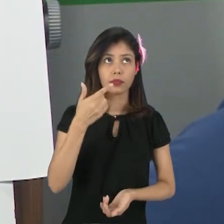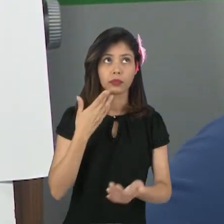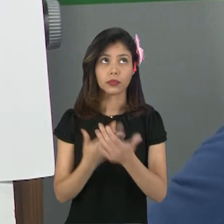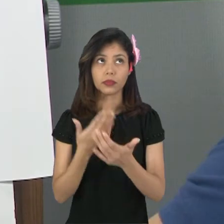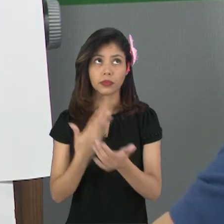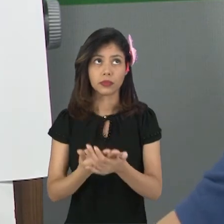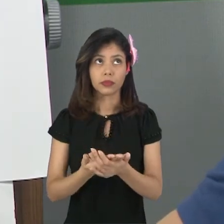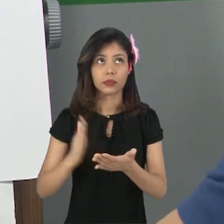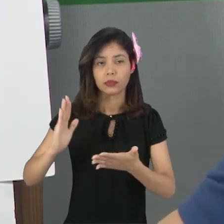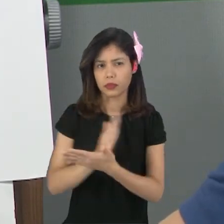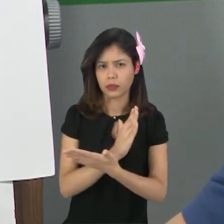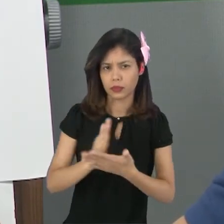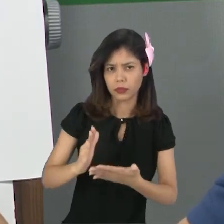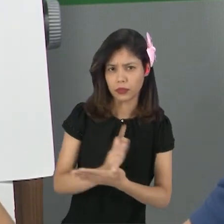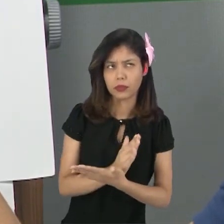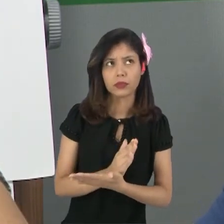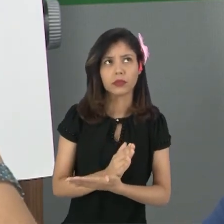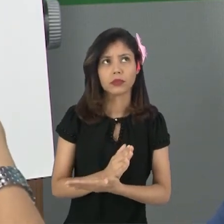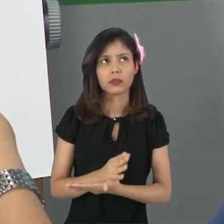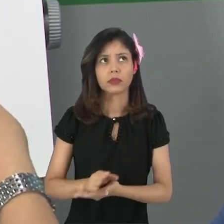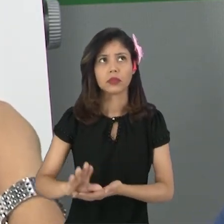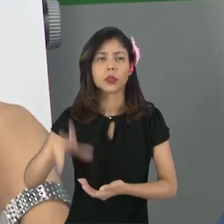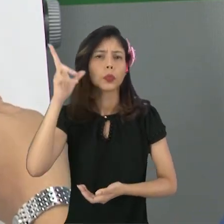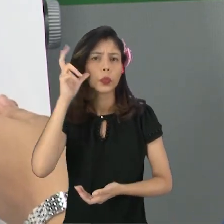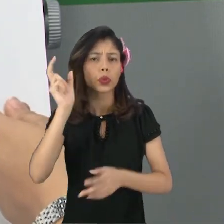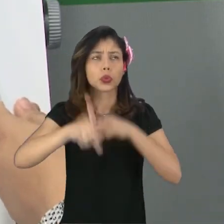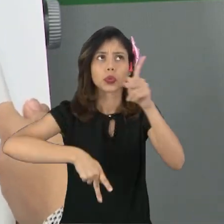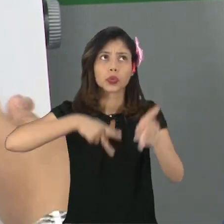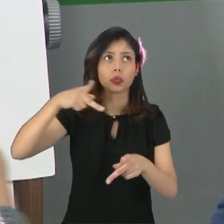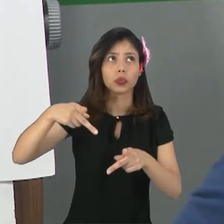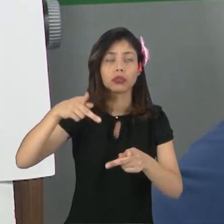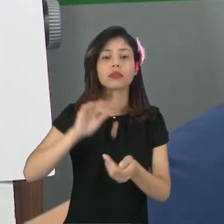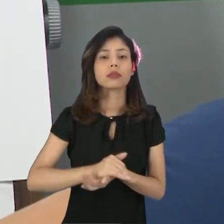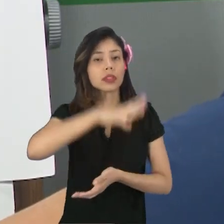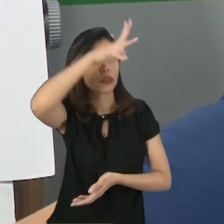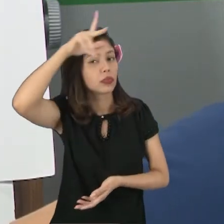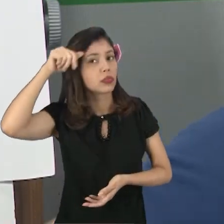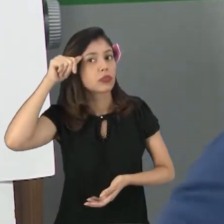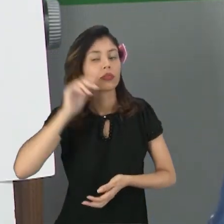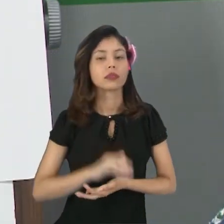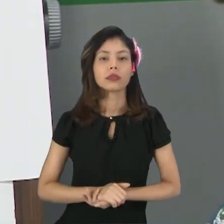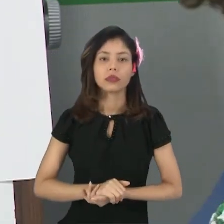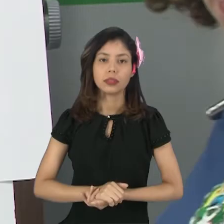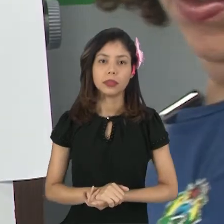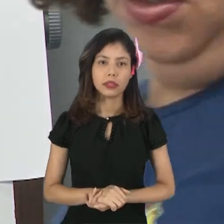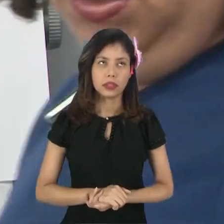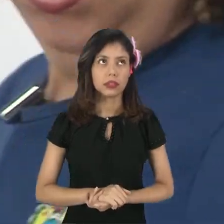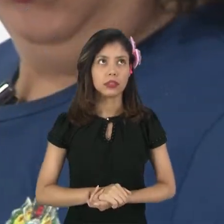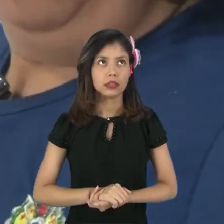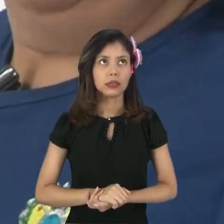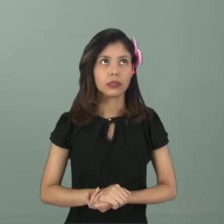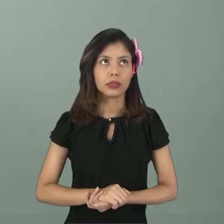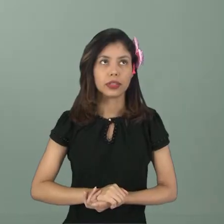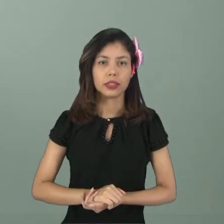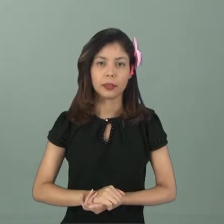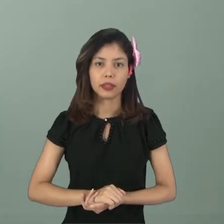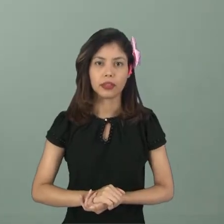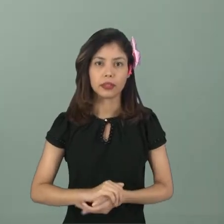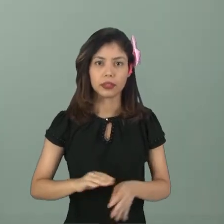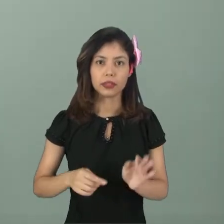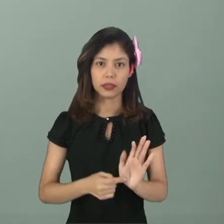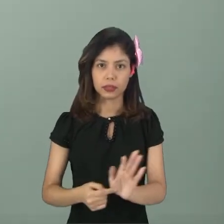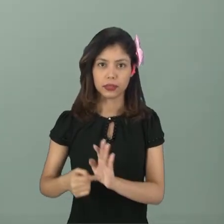Segundo o que foi estudado, cite alguns conhecimentos dos povos amazônicos. Como nós